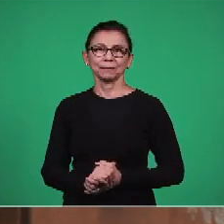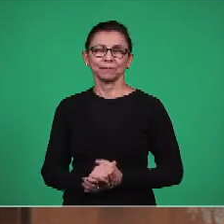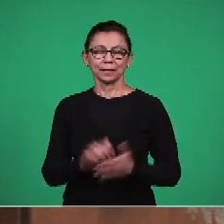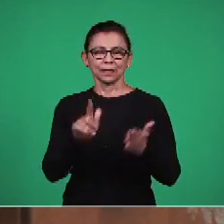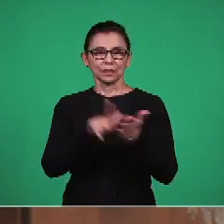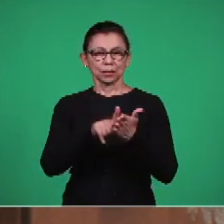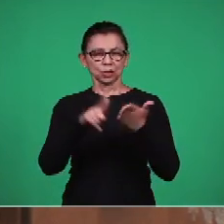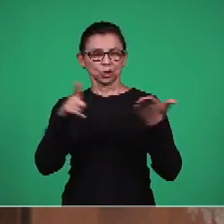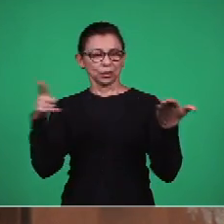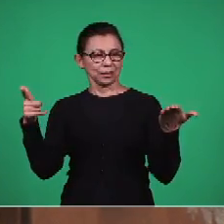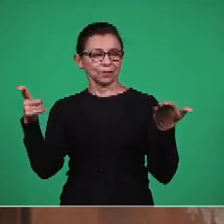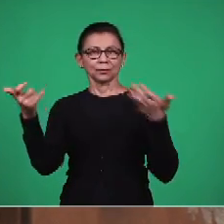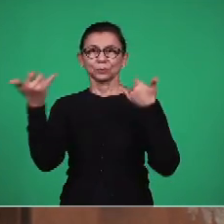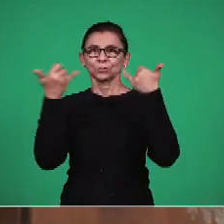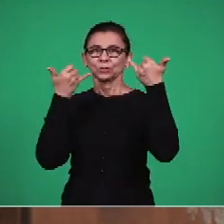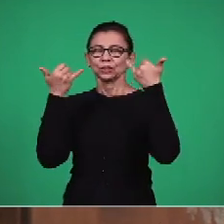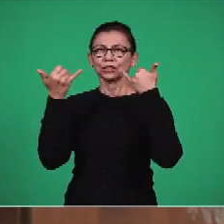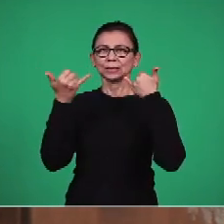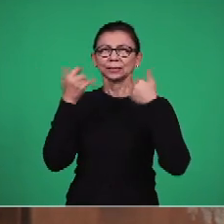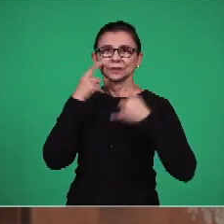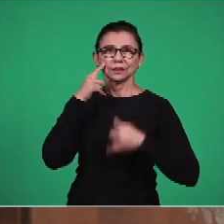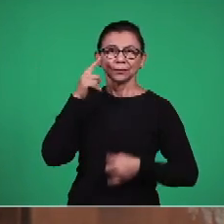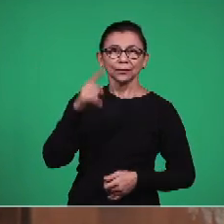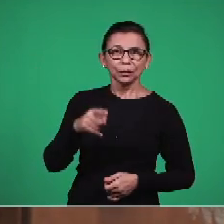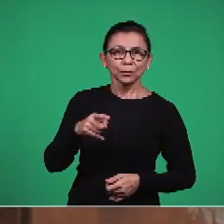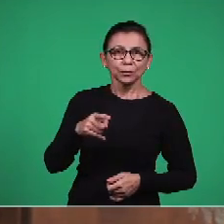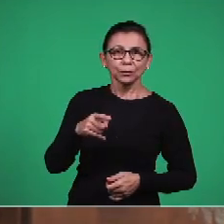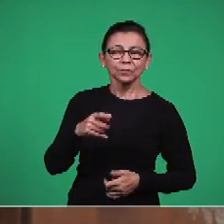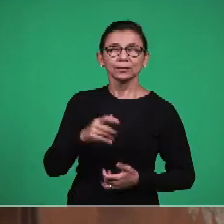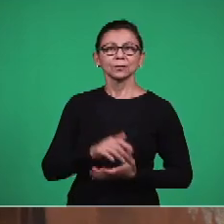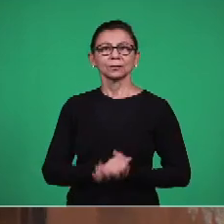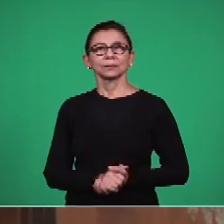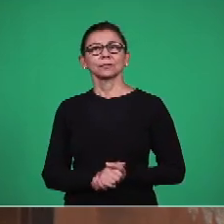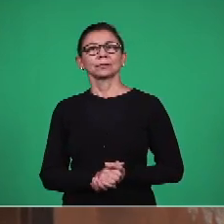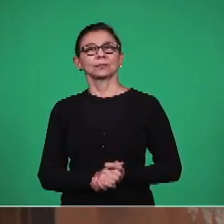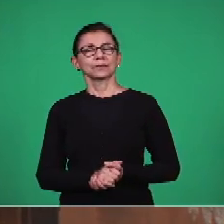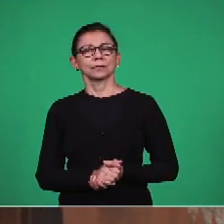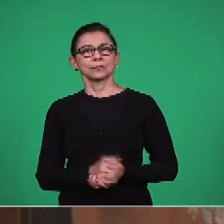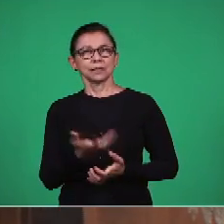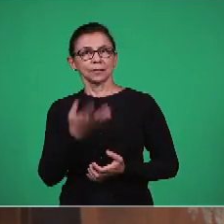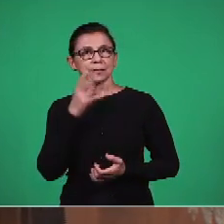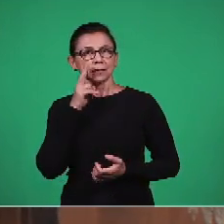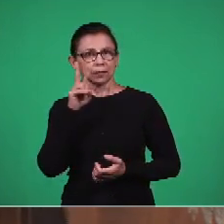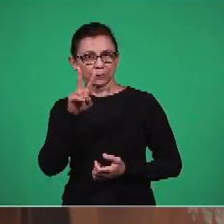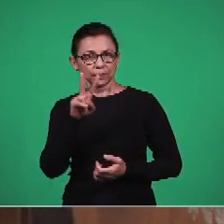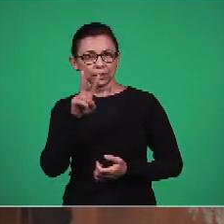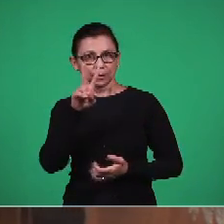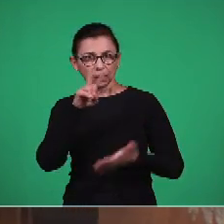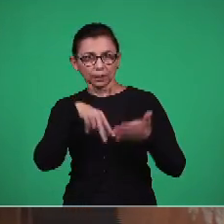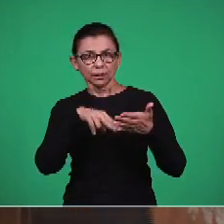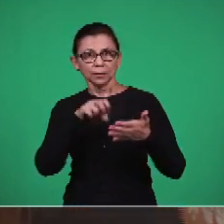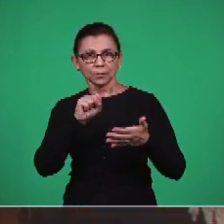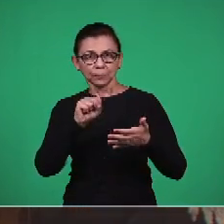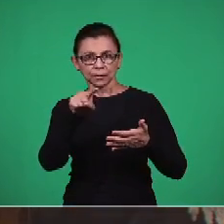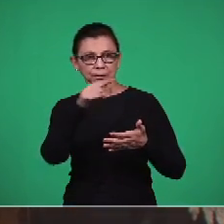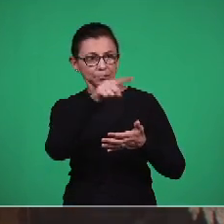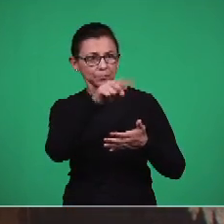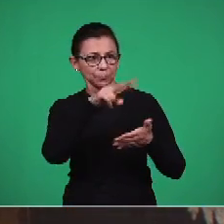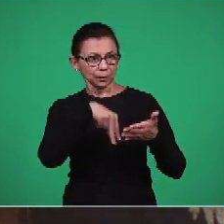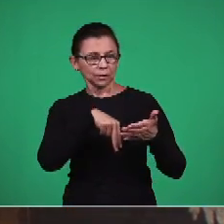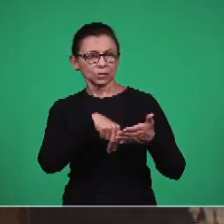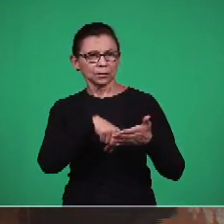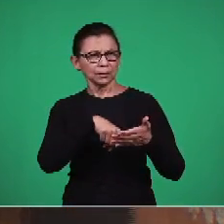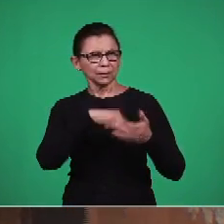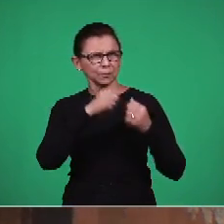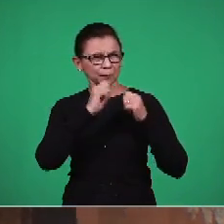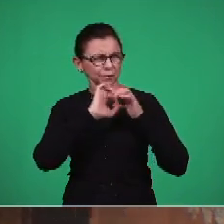saiu esses dias. Vamos lá. Diz o texto aqui. Você quer ler? Pode ler. Pode ler. Pode falar o que você